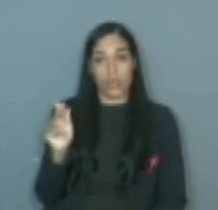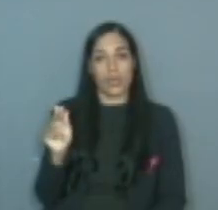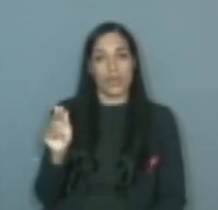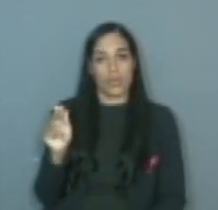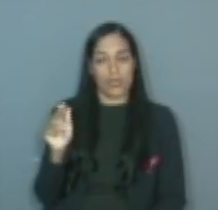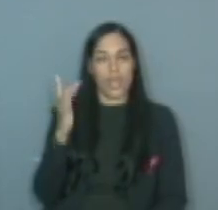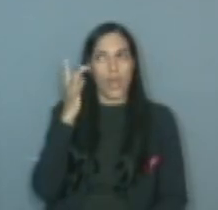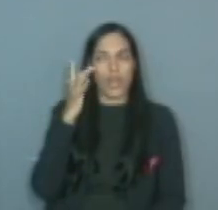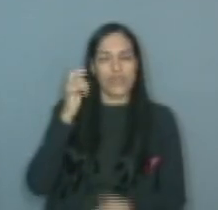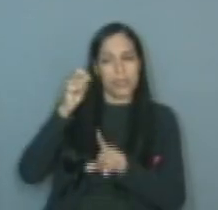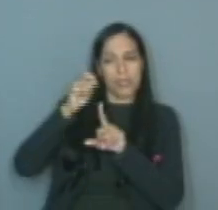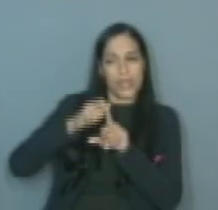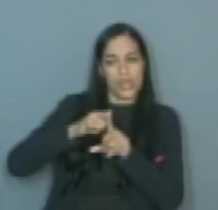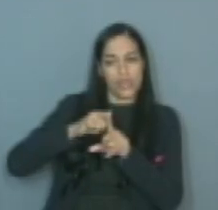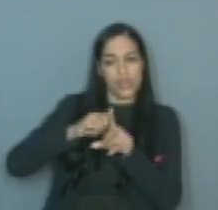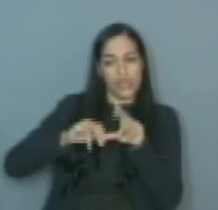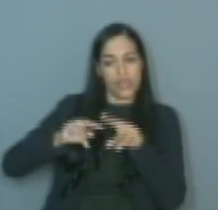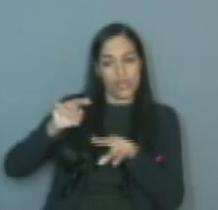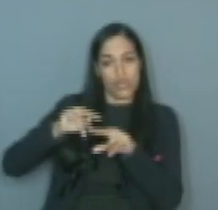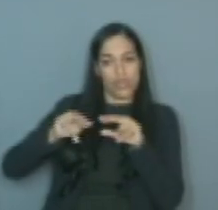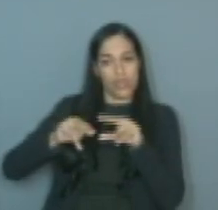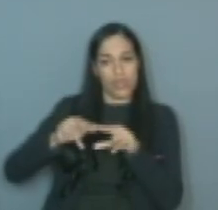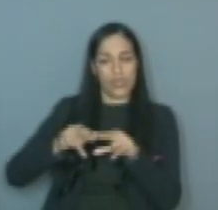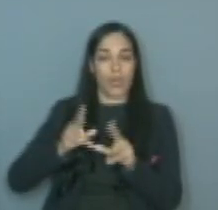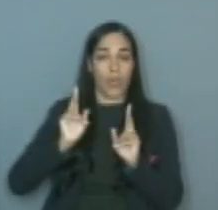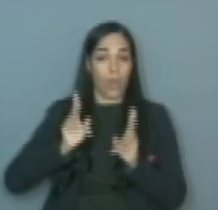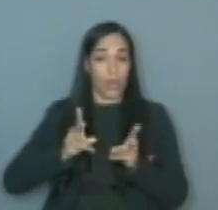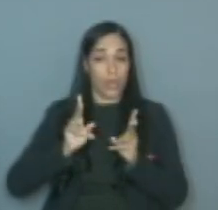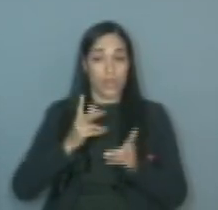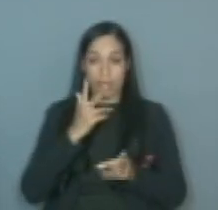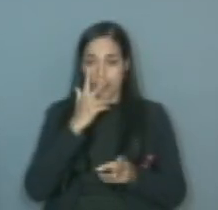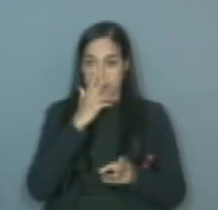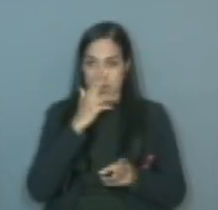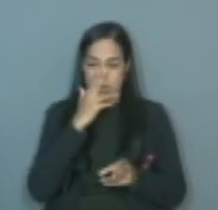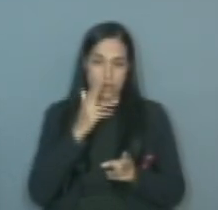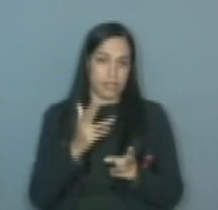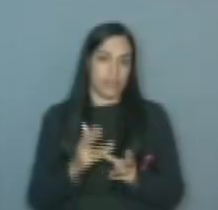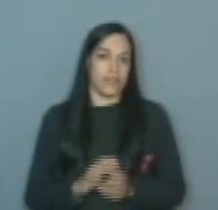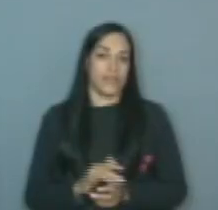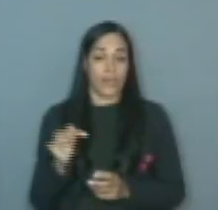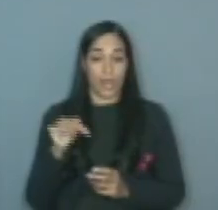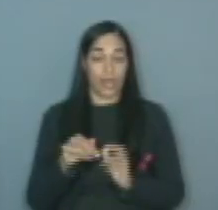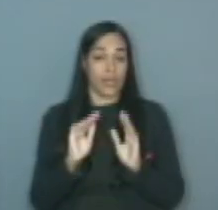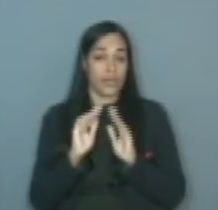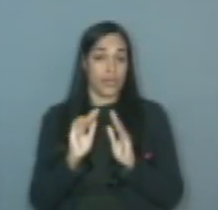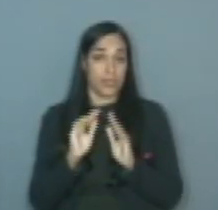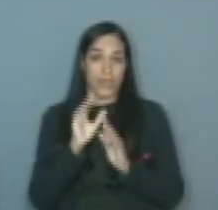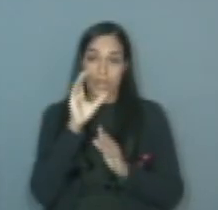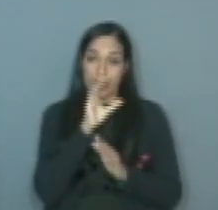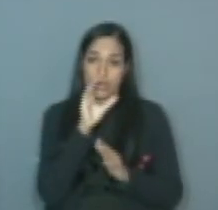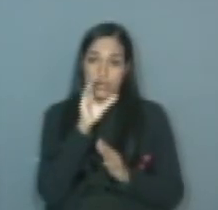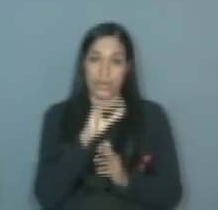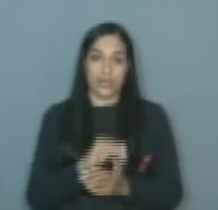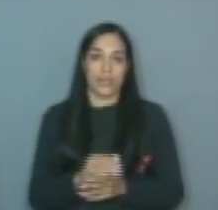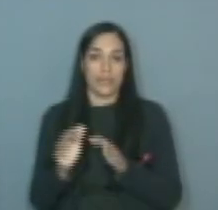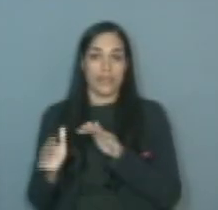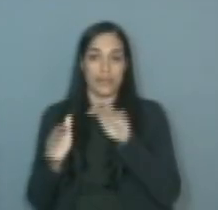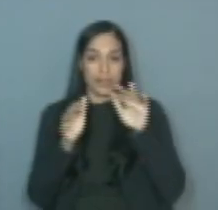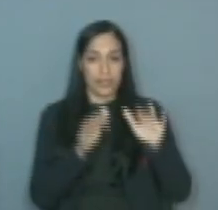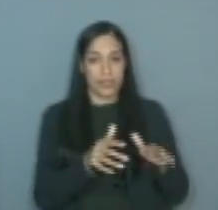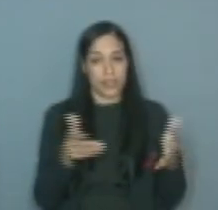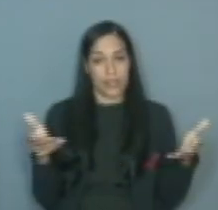engano, continua do mesmo jeito. E aqui a gente pede providências. Eu vou partir agora,